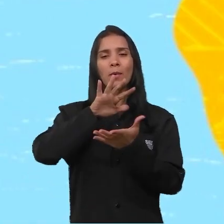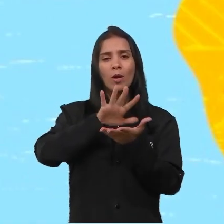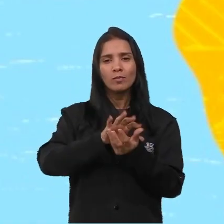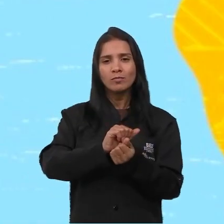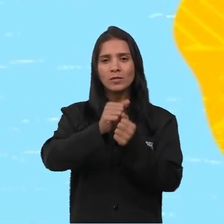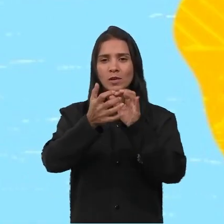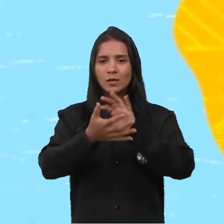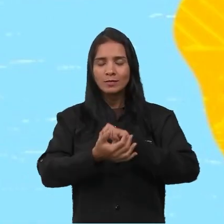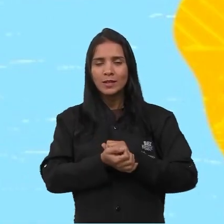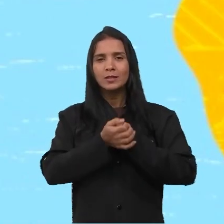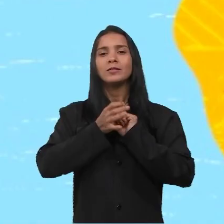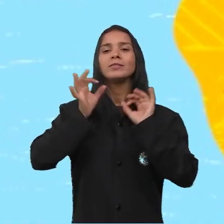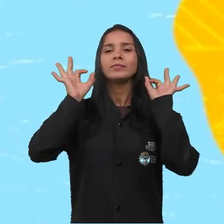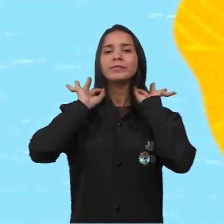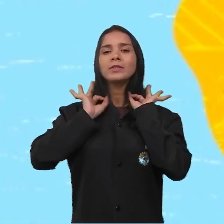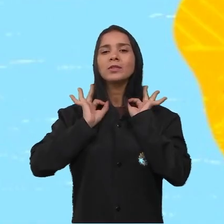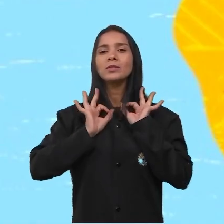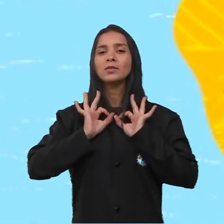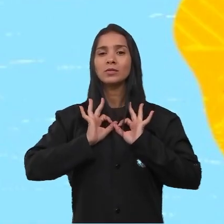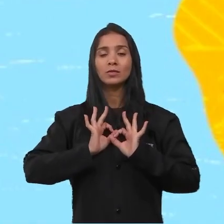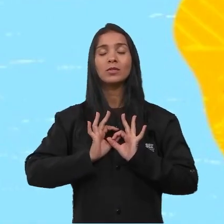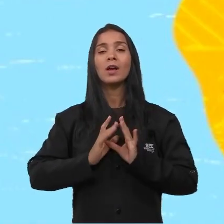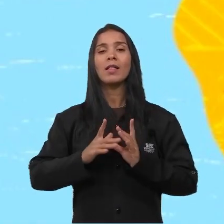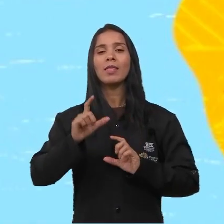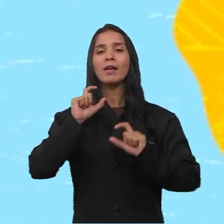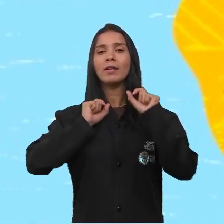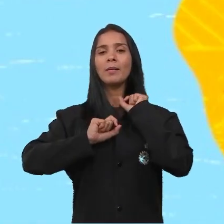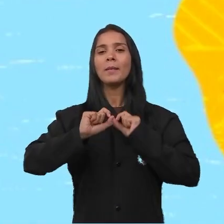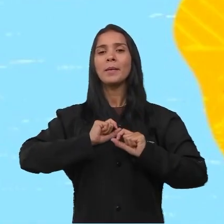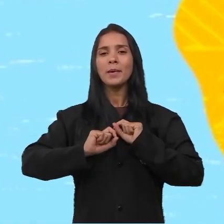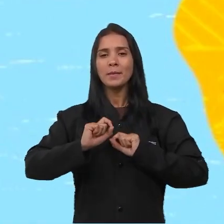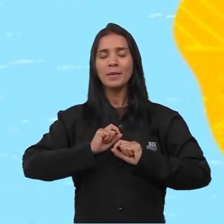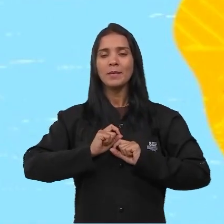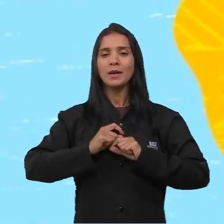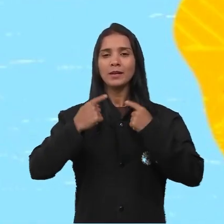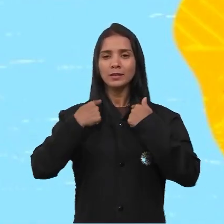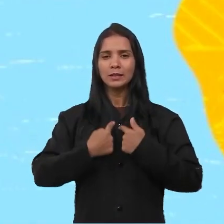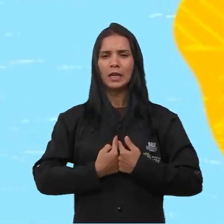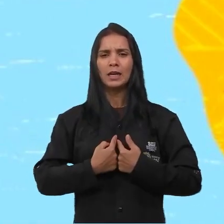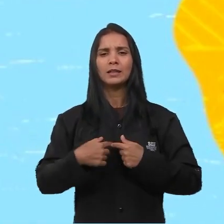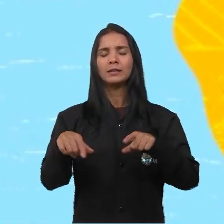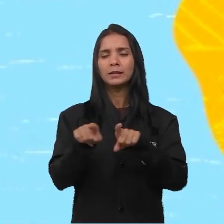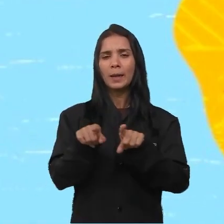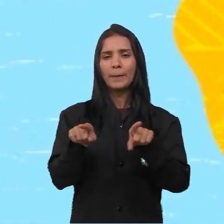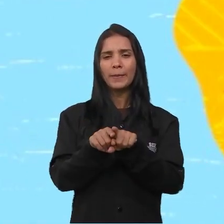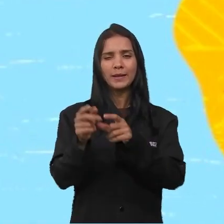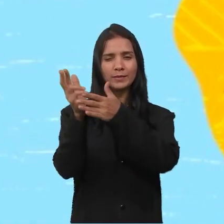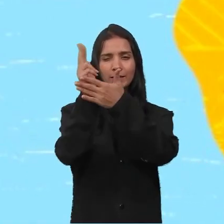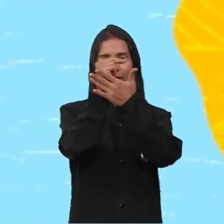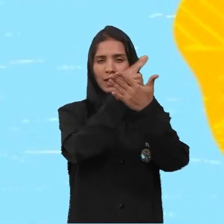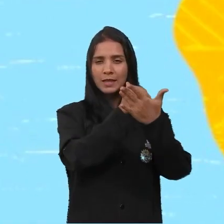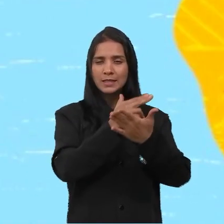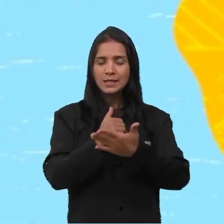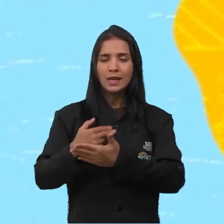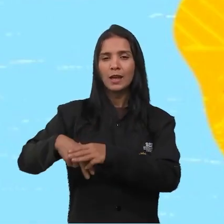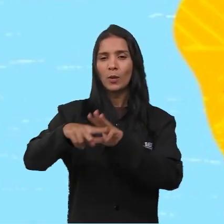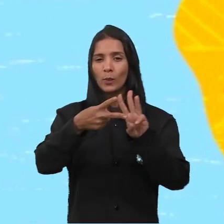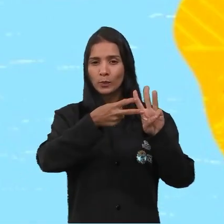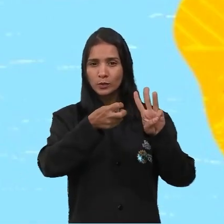é relacionado aí à cultura indígena, grafismos indígenas e expressões